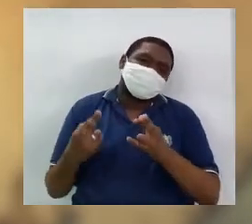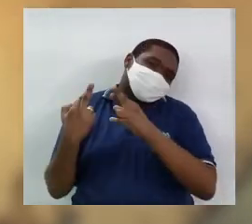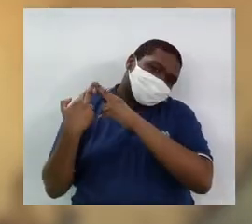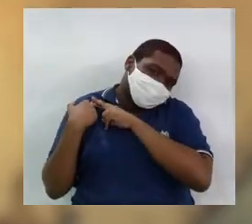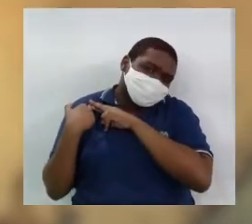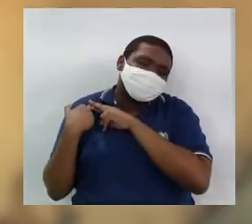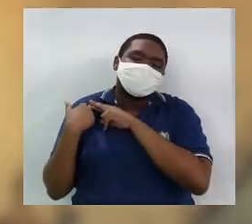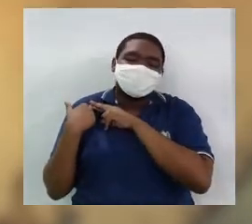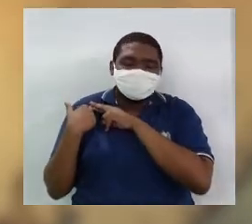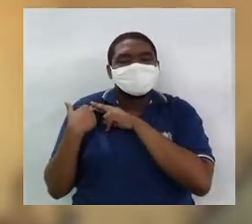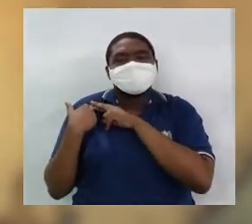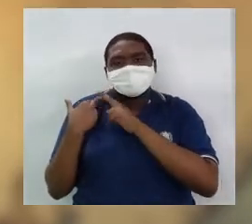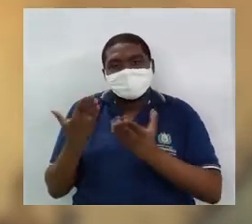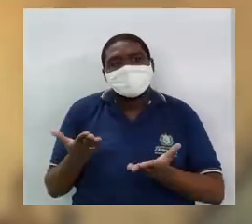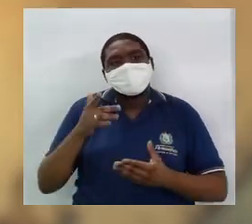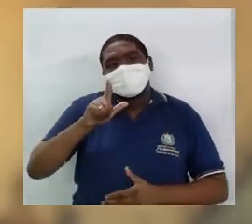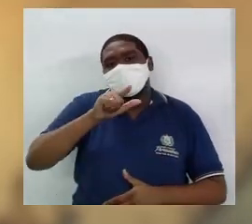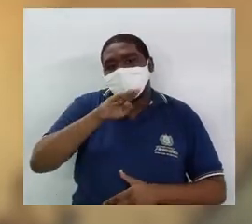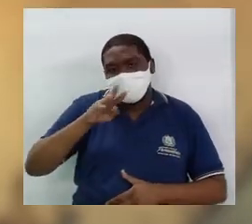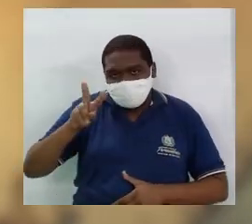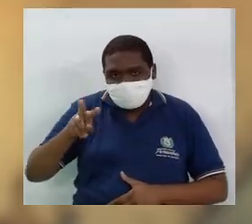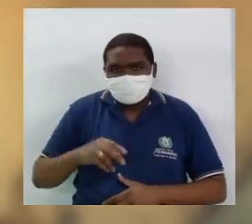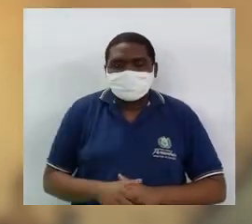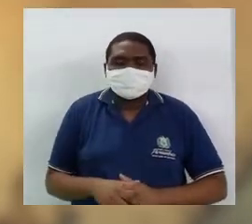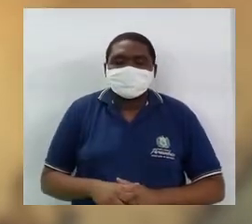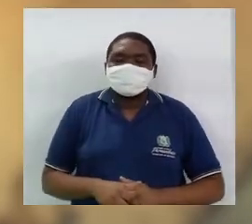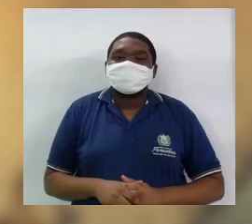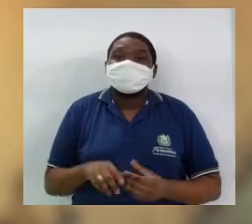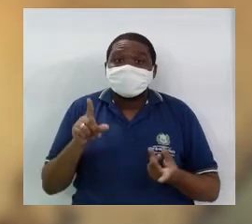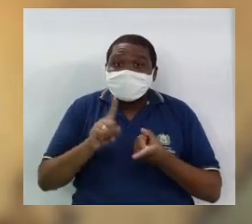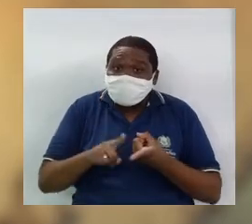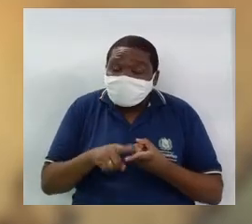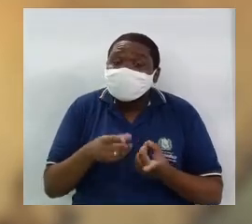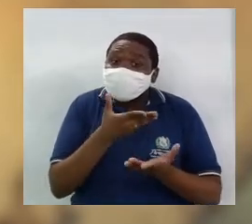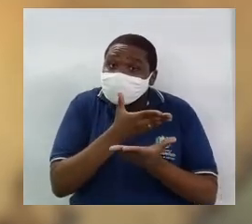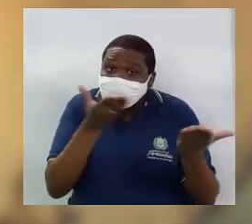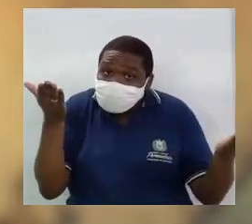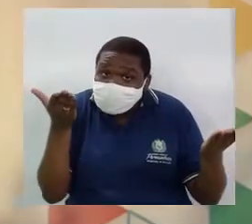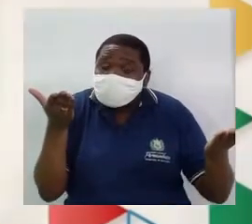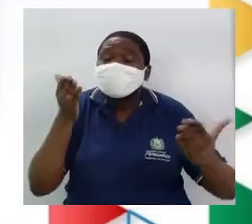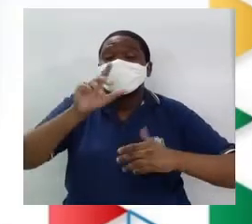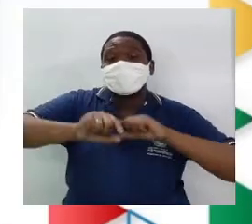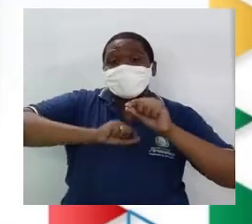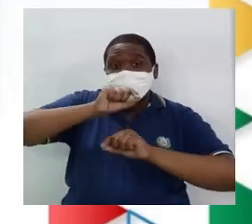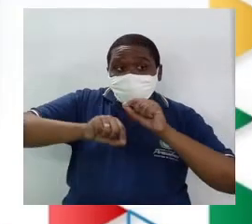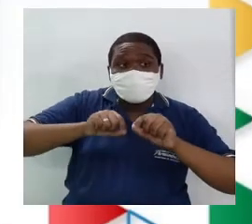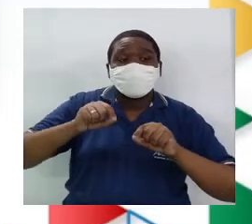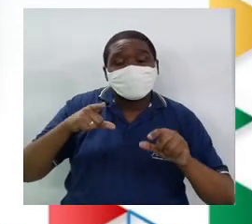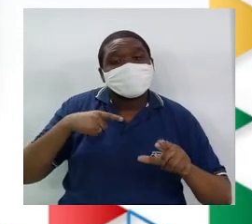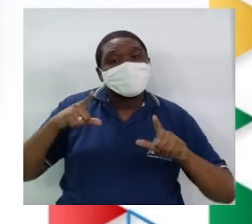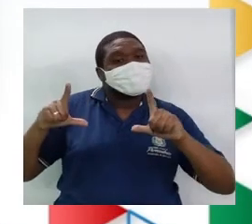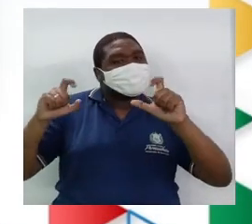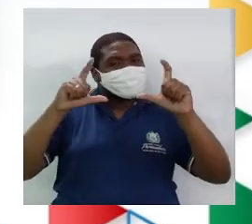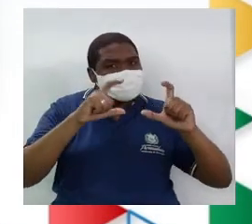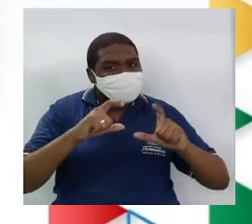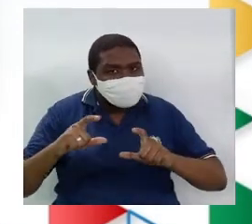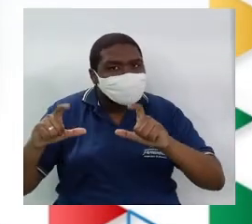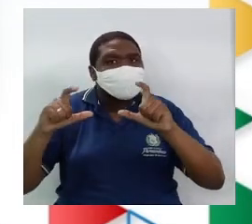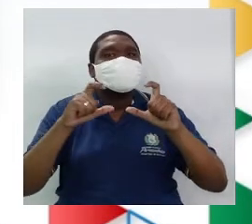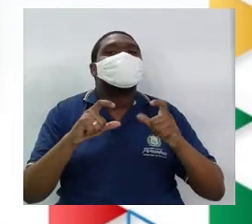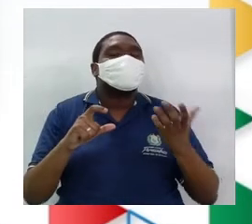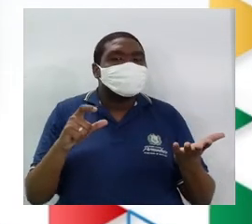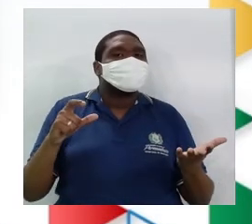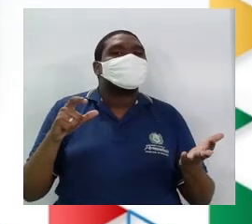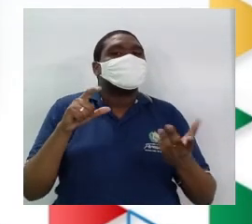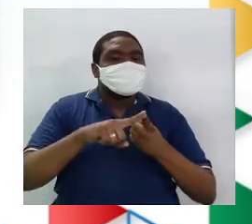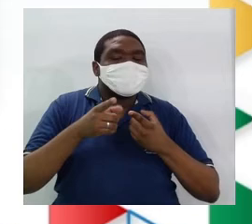dessa instituição da LBV. E aqui trago para vocês a questão de fotografias, de